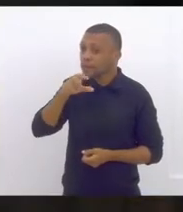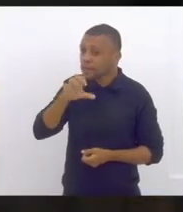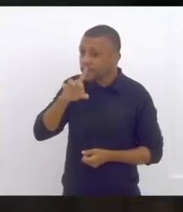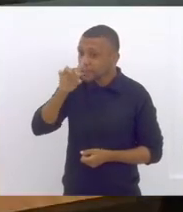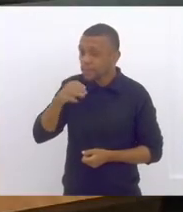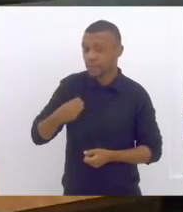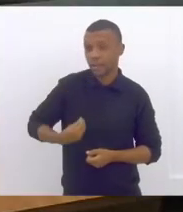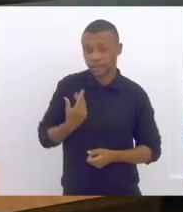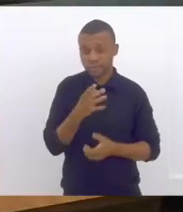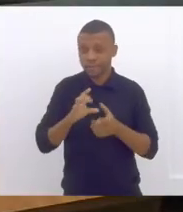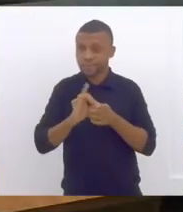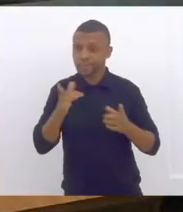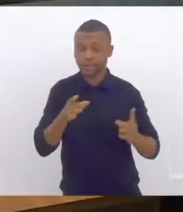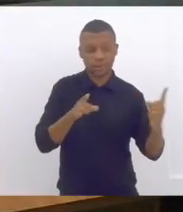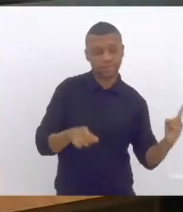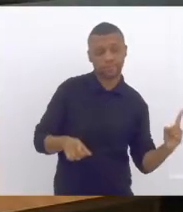Ao